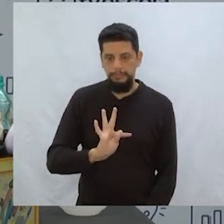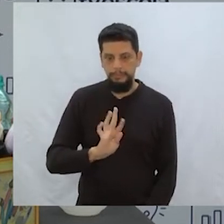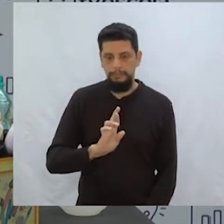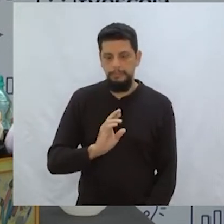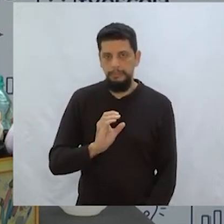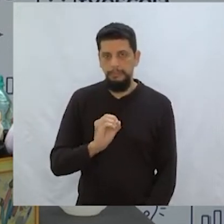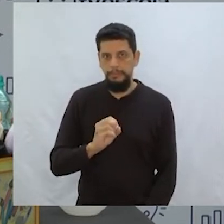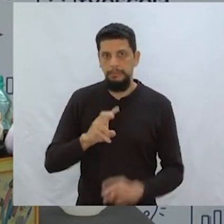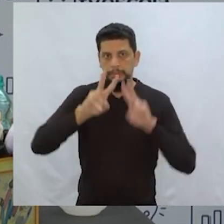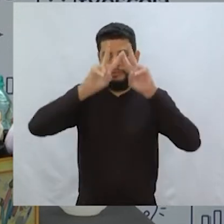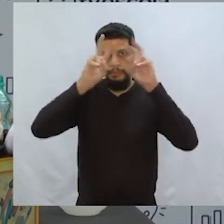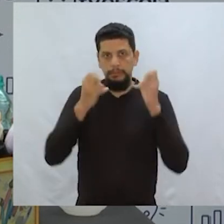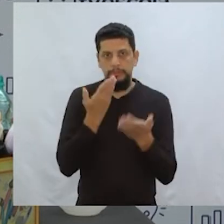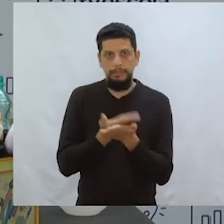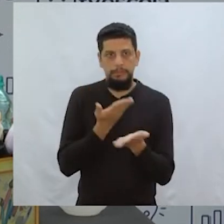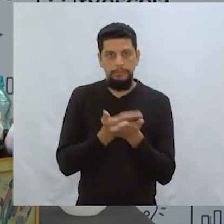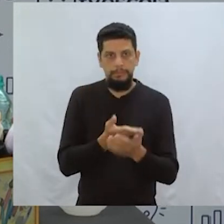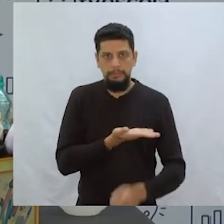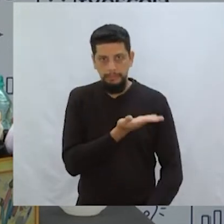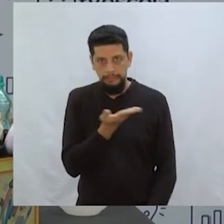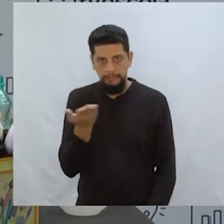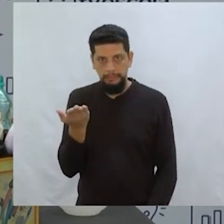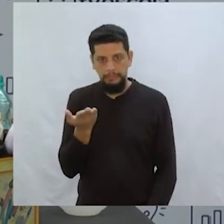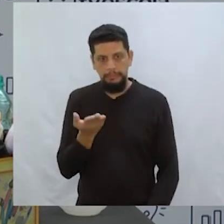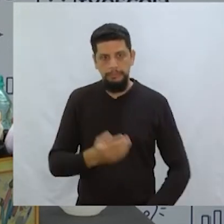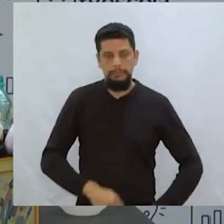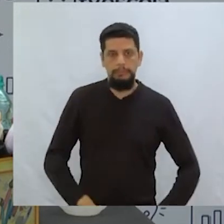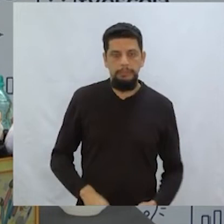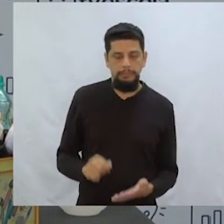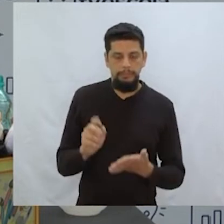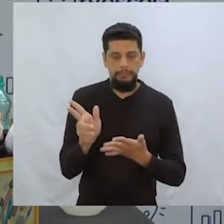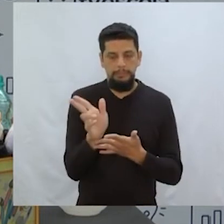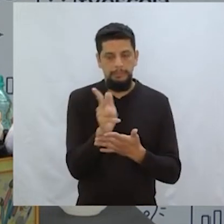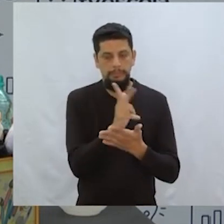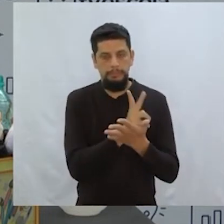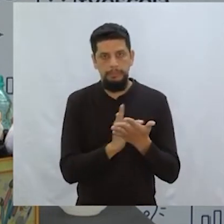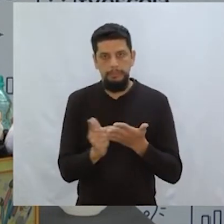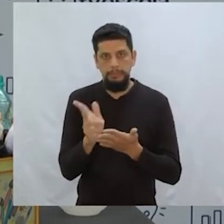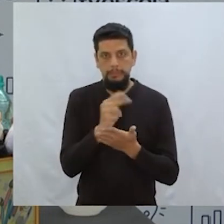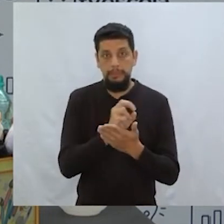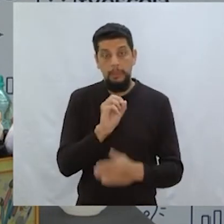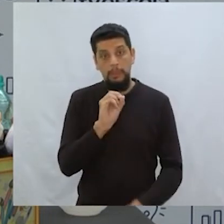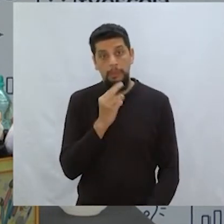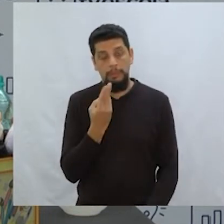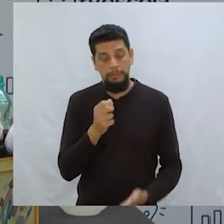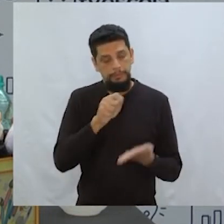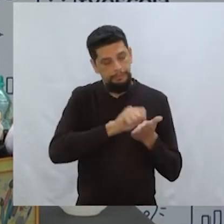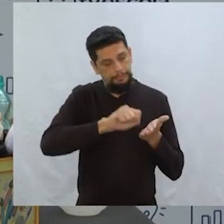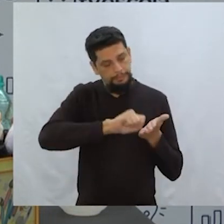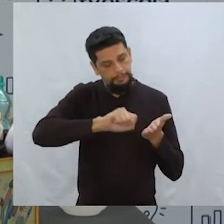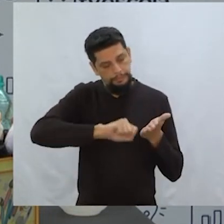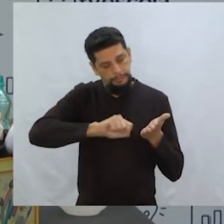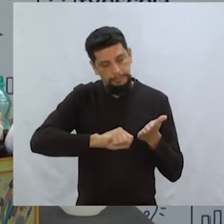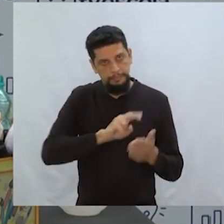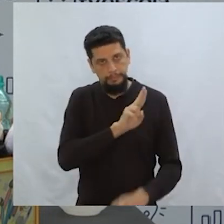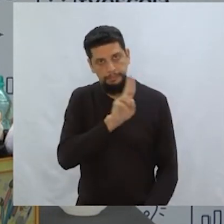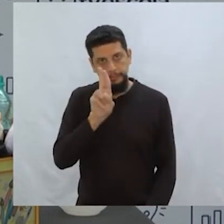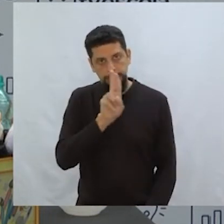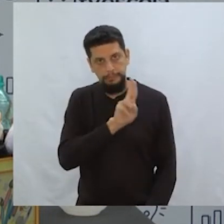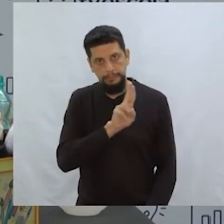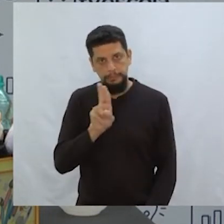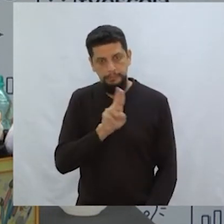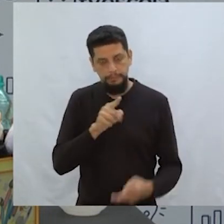foi o que a gente conversou hoje na aula, e vocês vão ter que desenhar ou escrever o nome